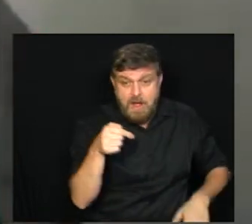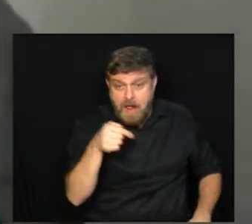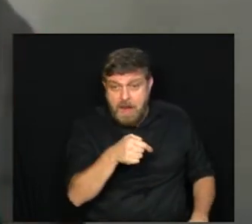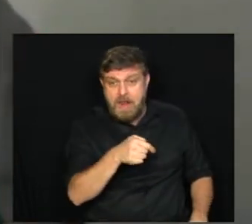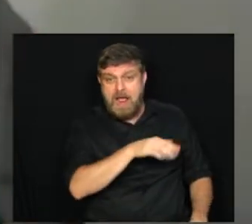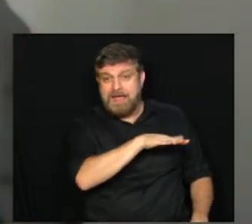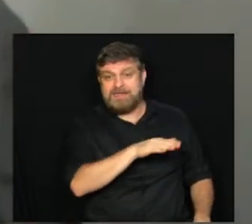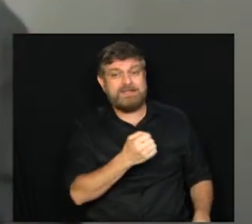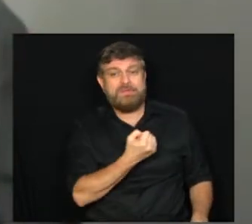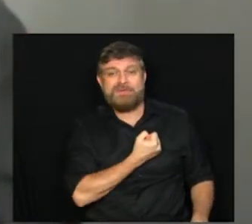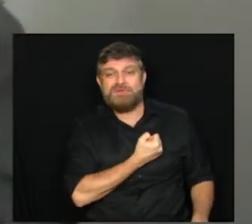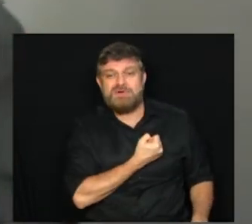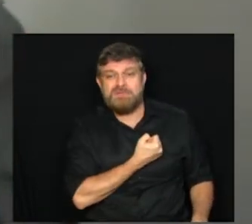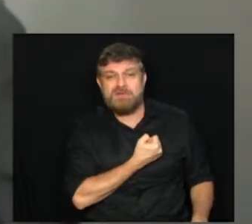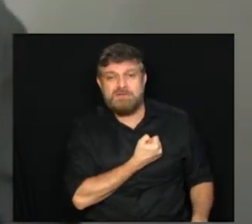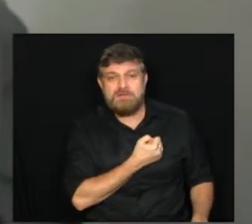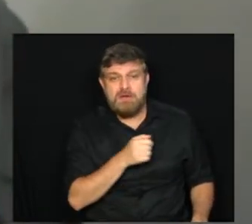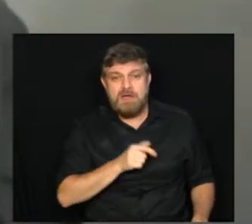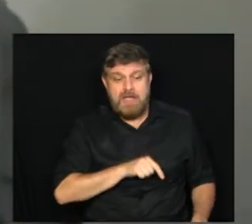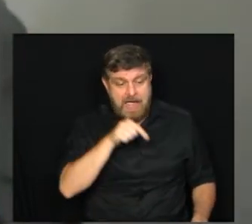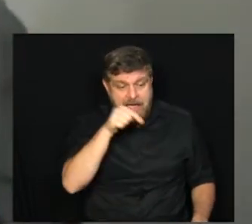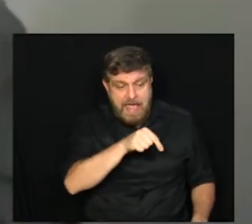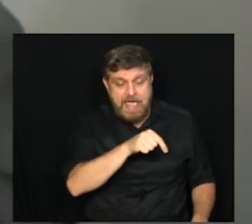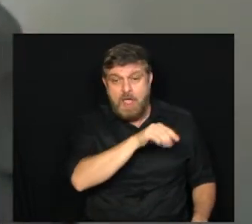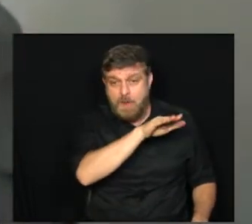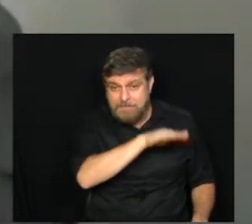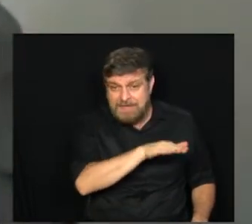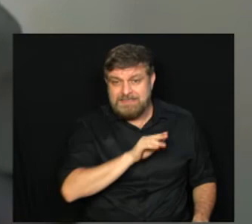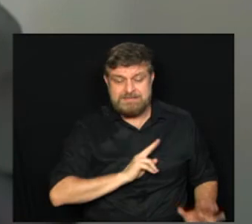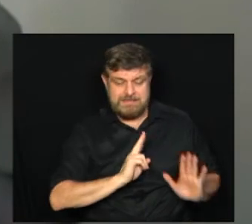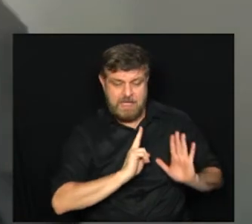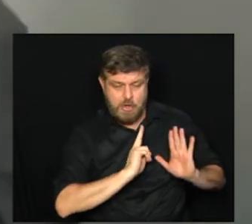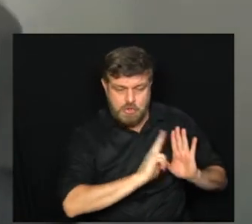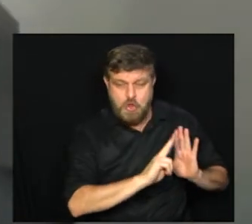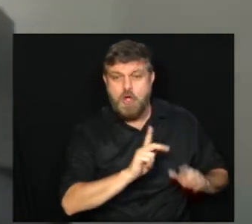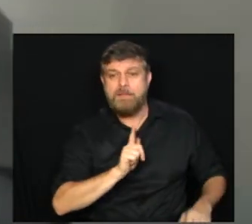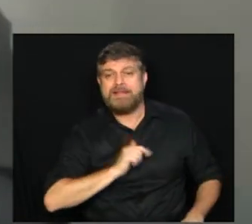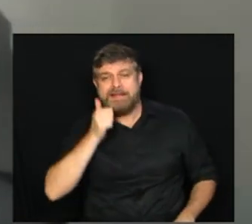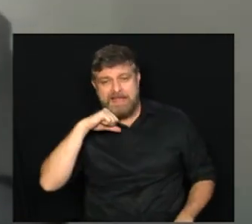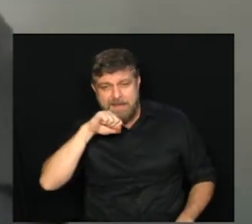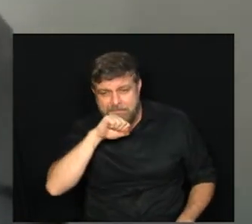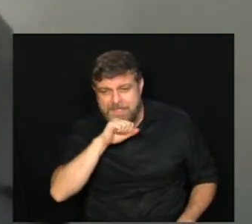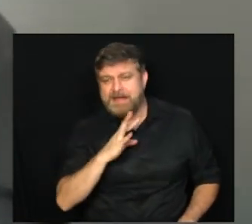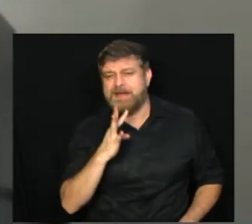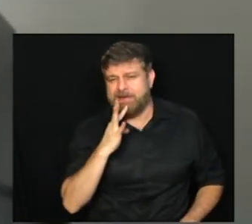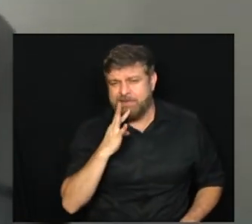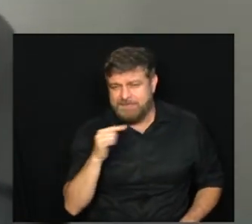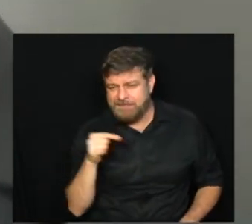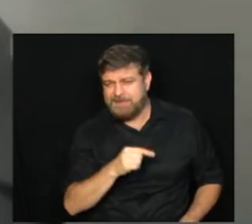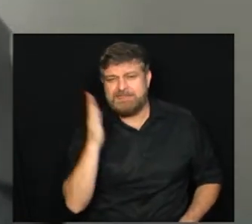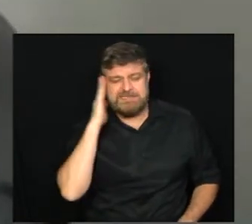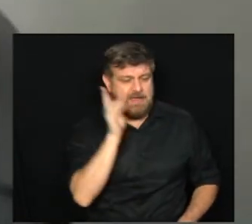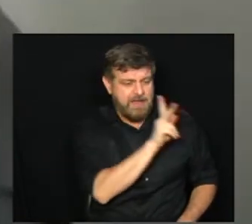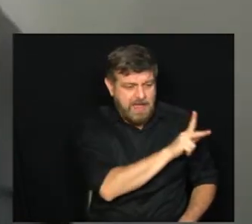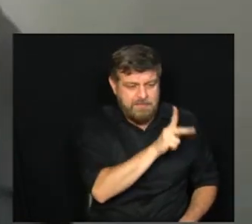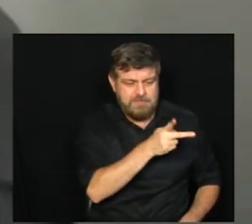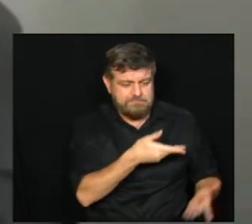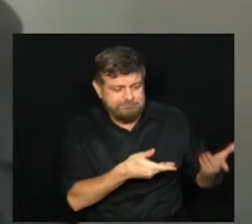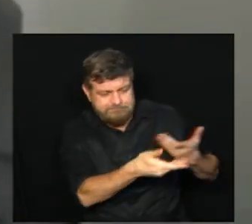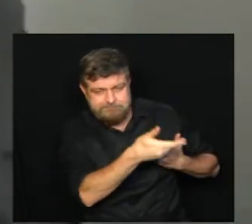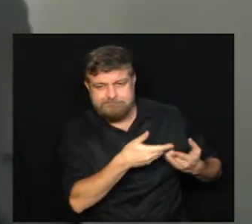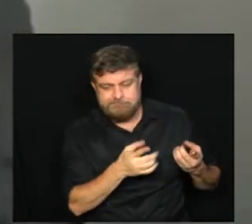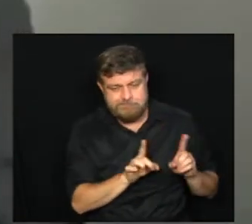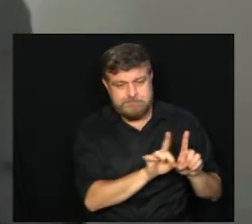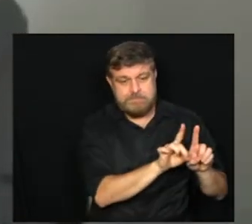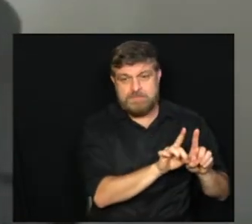só um número. Ela é uma criança com nome, que tem mãe, que a mãe sabe quem é a professora, que a professora sabe quem é a mãe.